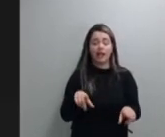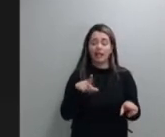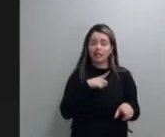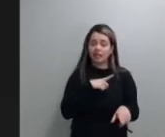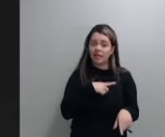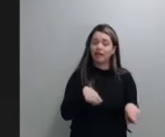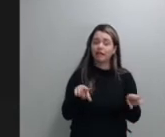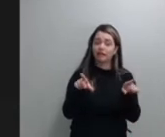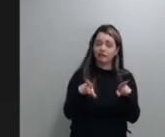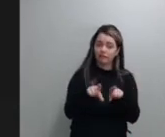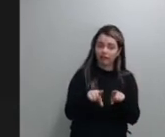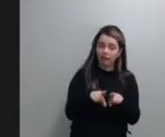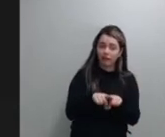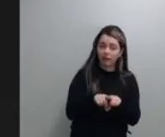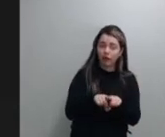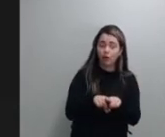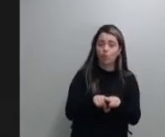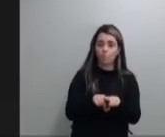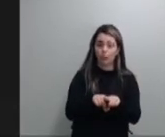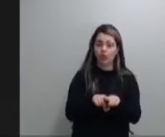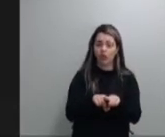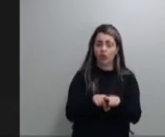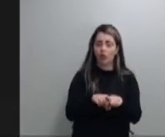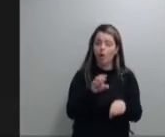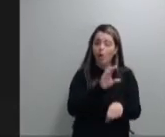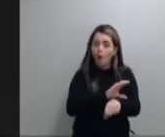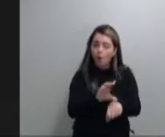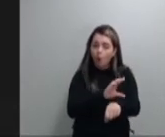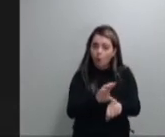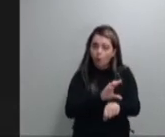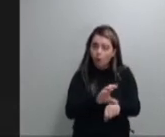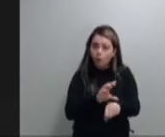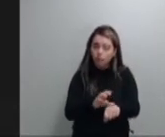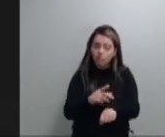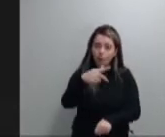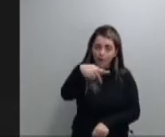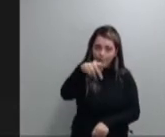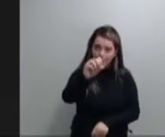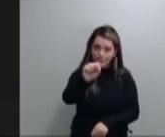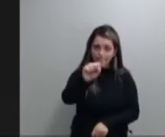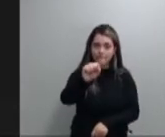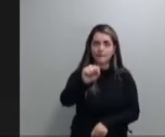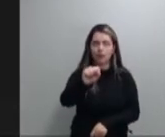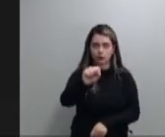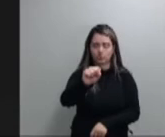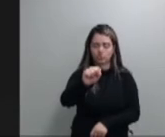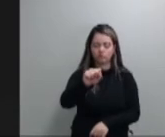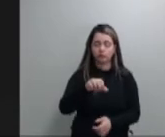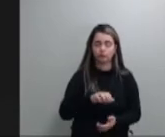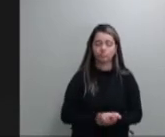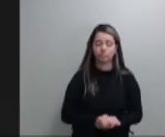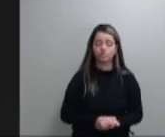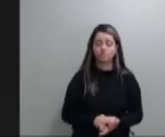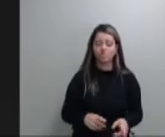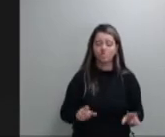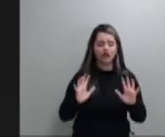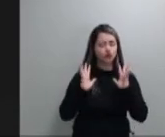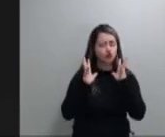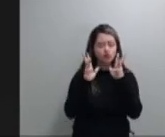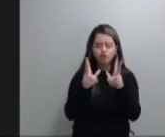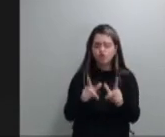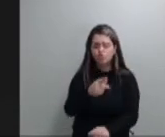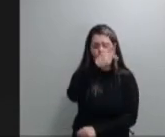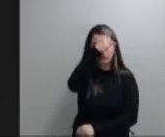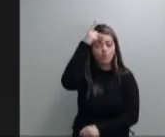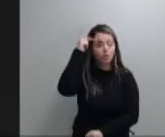acumulação, vejam vocês excelentes, se aplicam de forma ampla, isonômica, a todos os candidatos recorrentes,